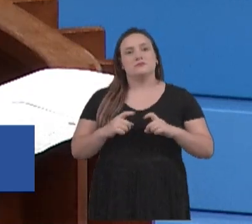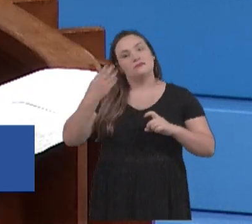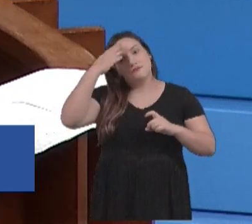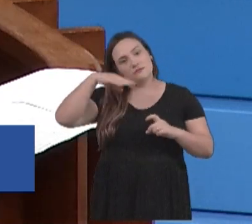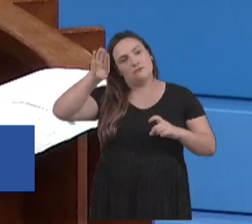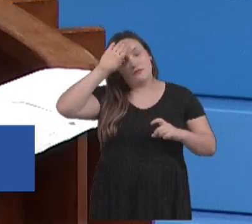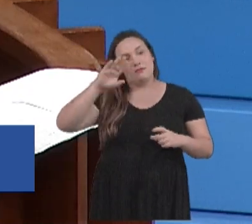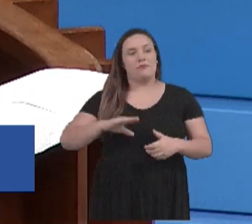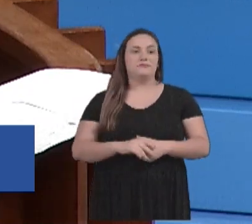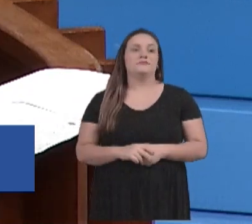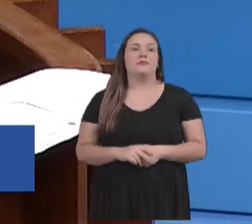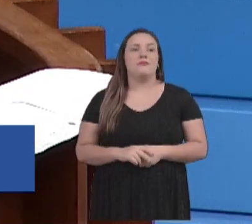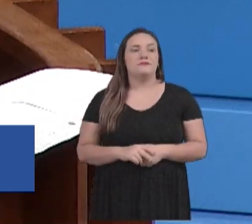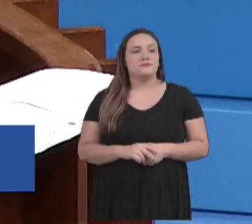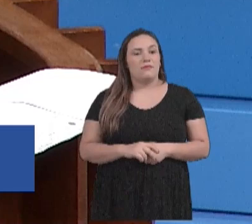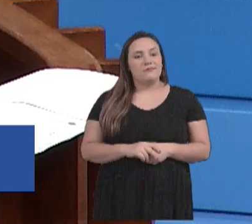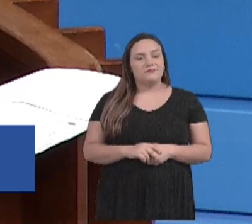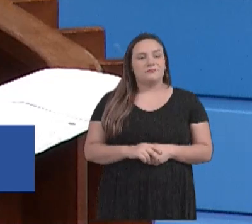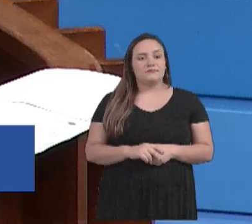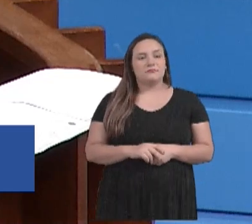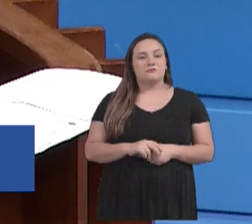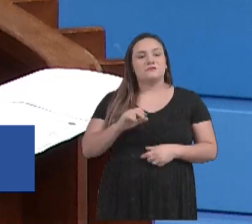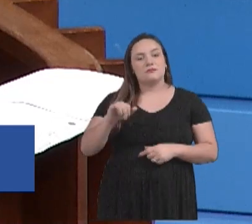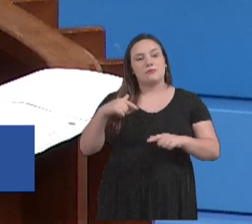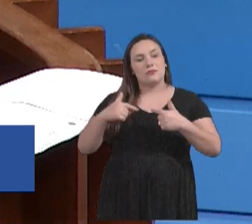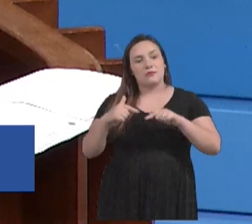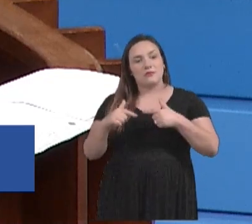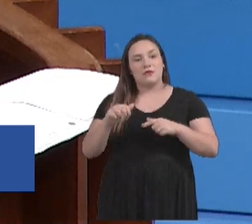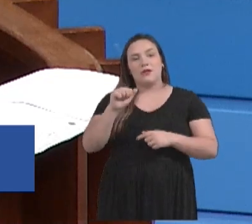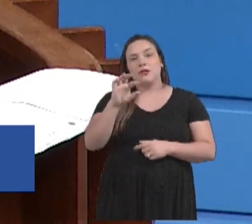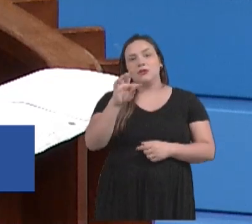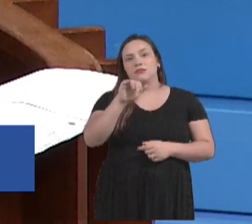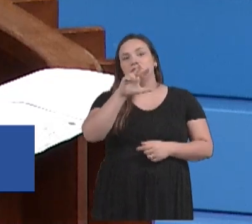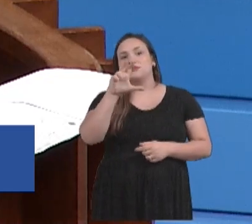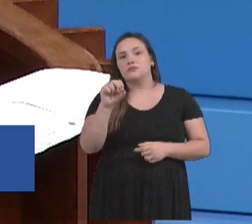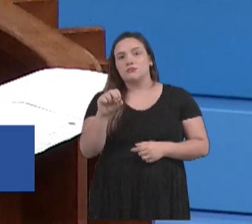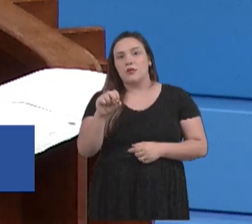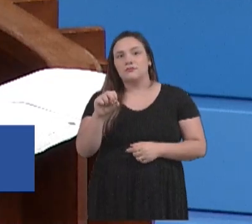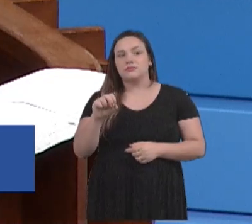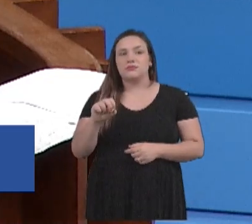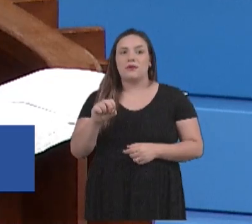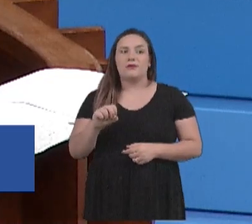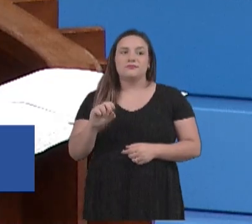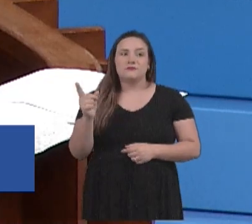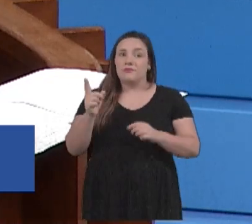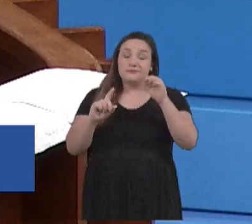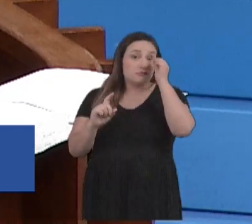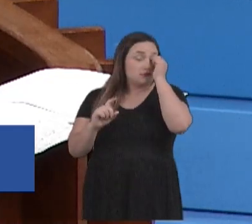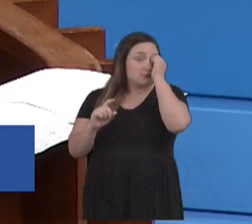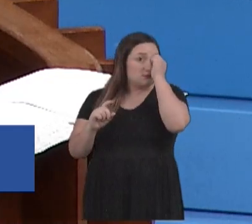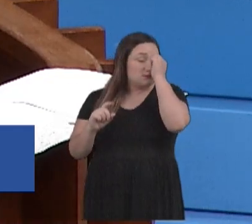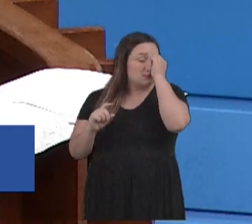ele está na ativa, deputado Roberto Achoca, não carrega para a aposentadoria.